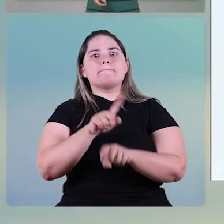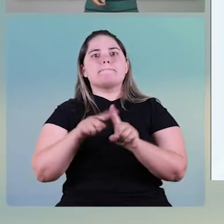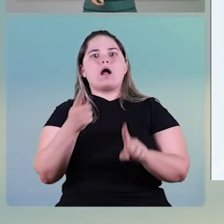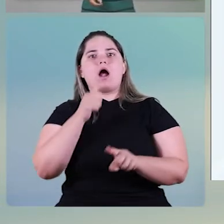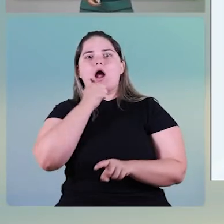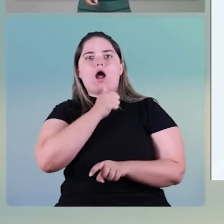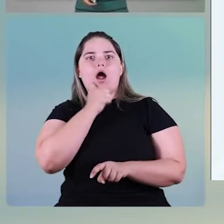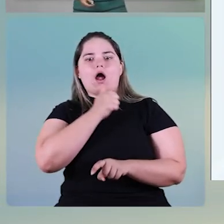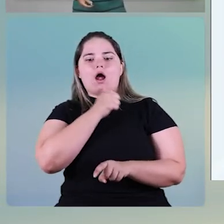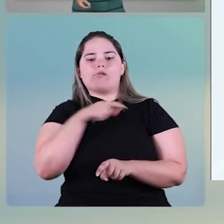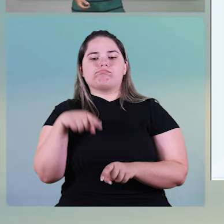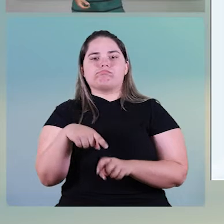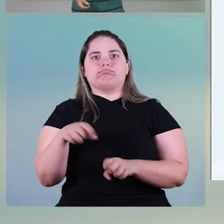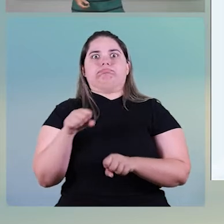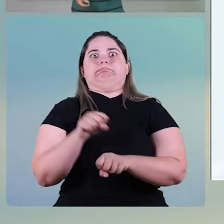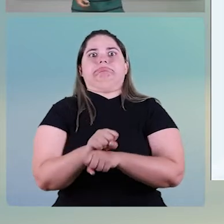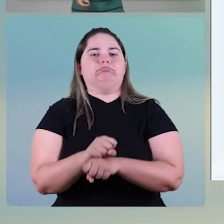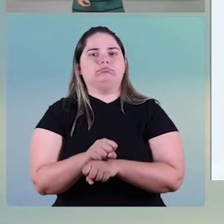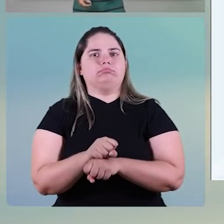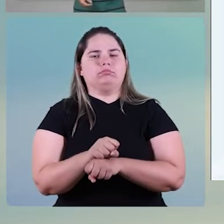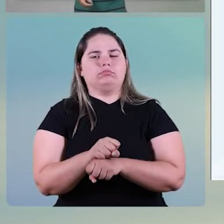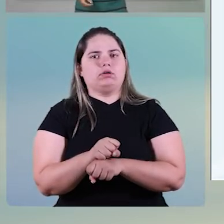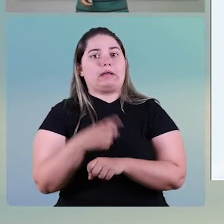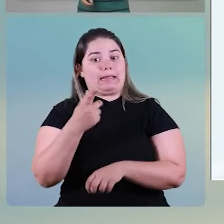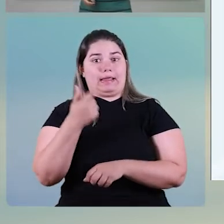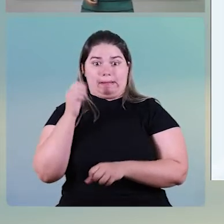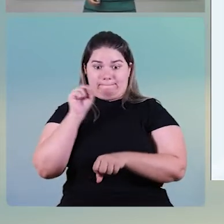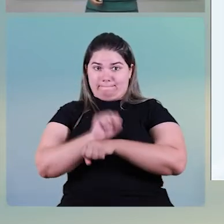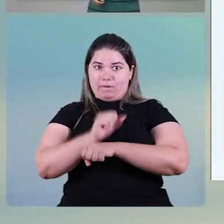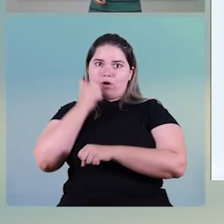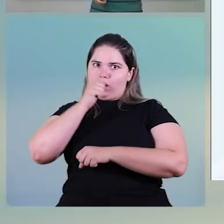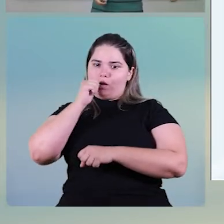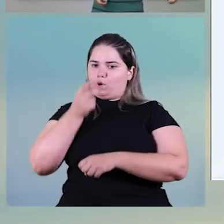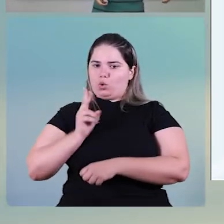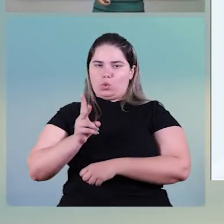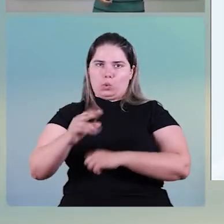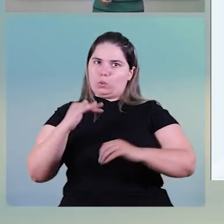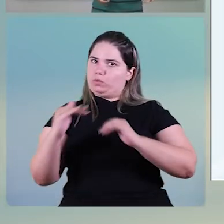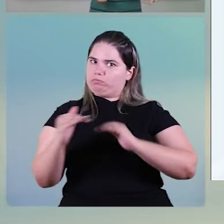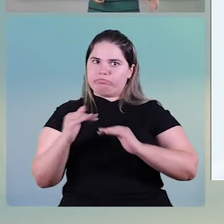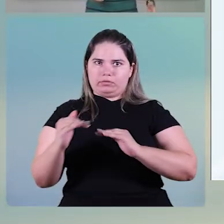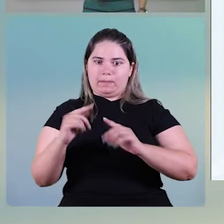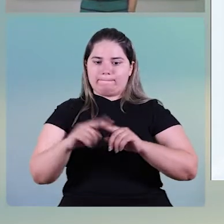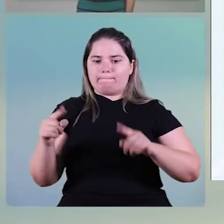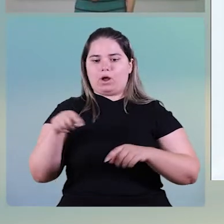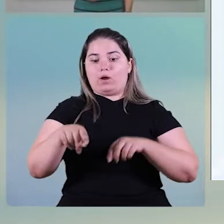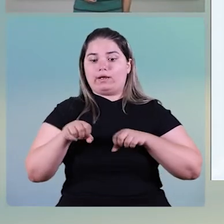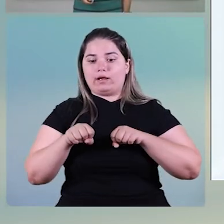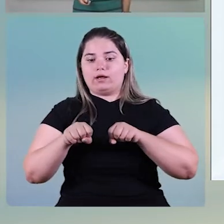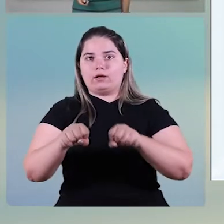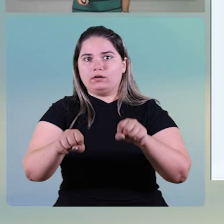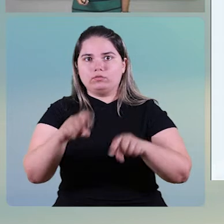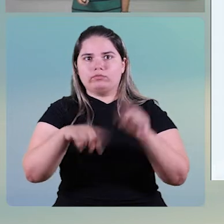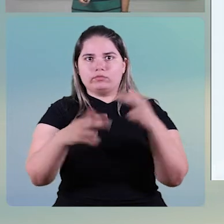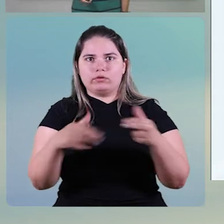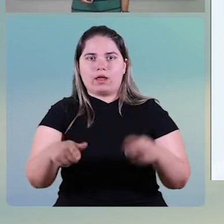a moça não foi freada. Quem foi freada foi o carrinho. Então ela continua em movimento, mostrando a inércia, né?